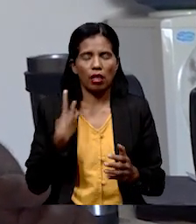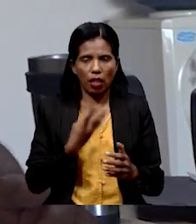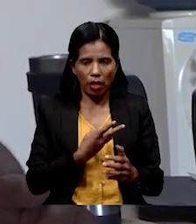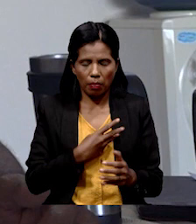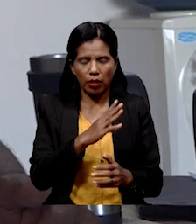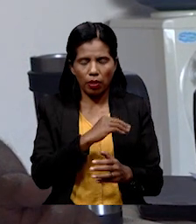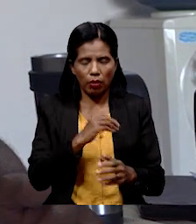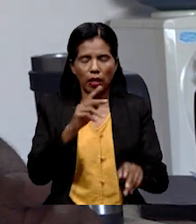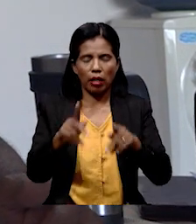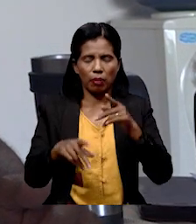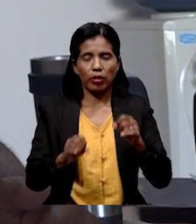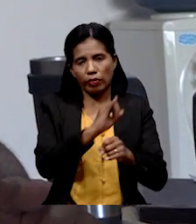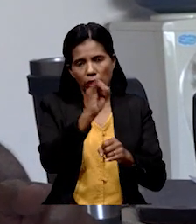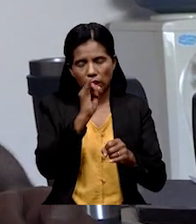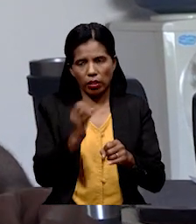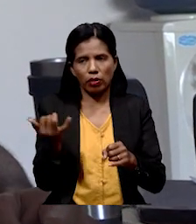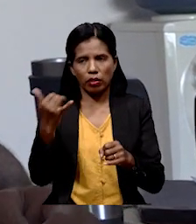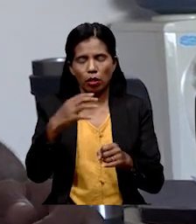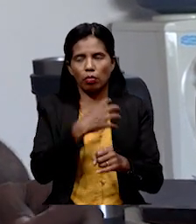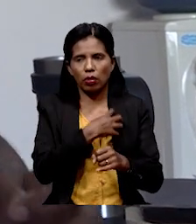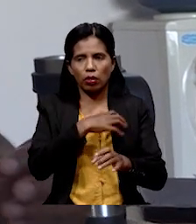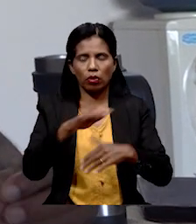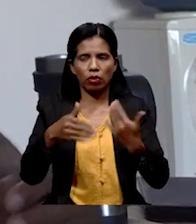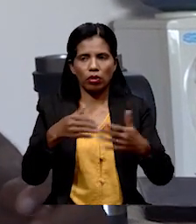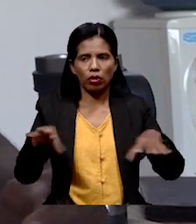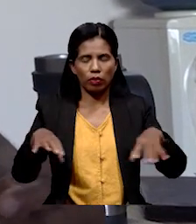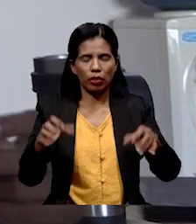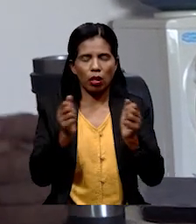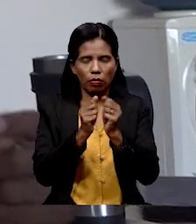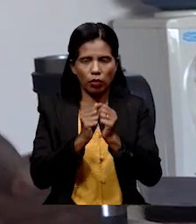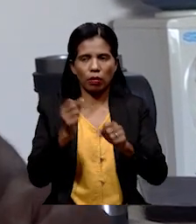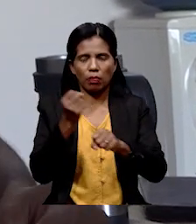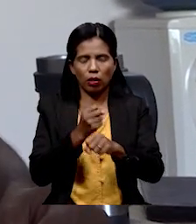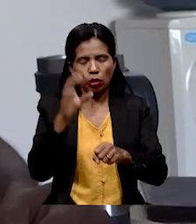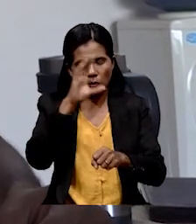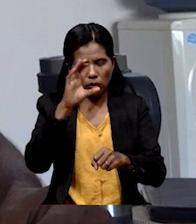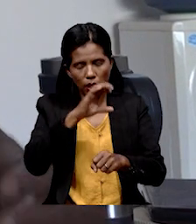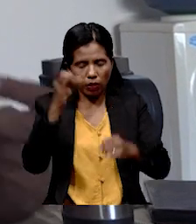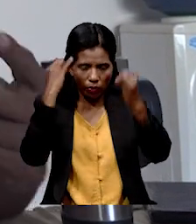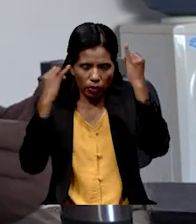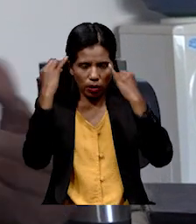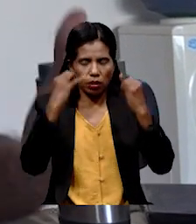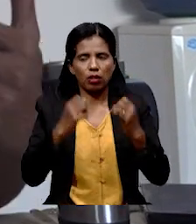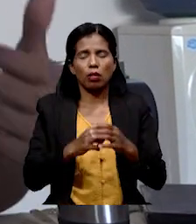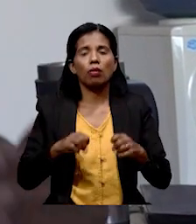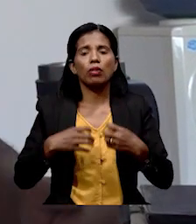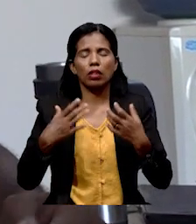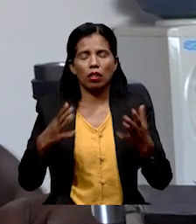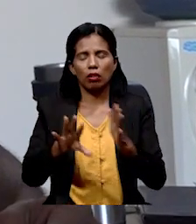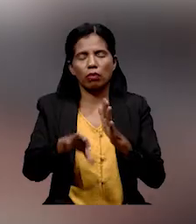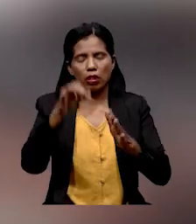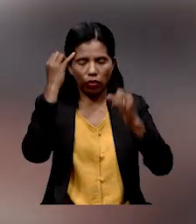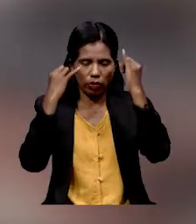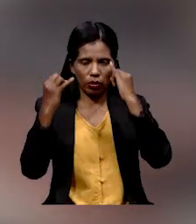nacional, se a minha moto, tanto a minha polícia toma a minha serviço a moto, uma casa para buscar a informação, ou em separado, reta a informação no